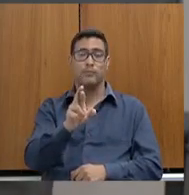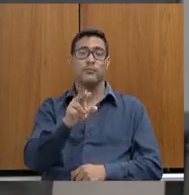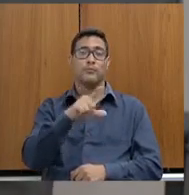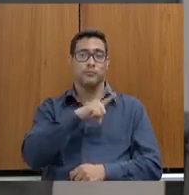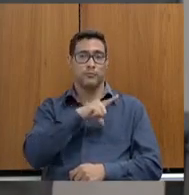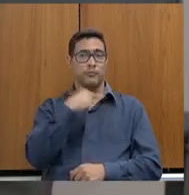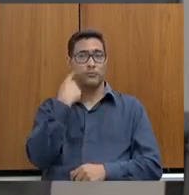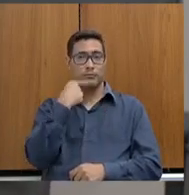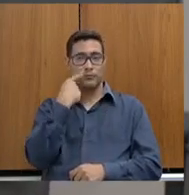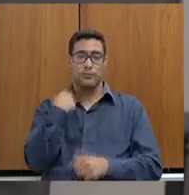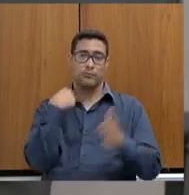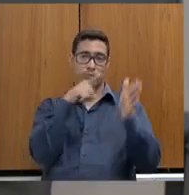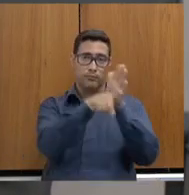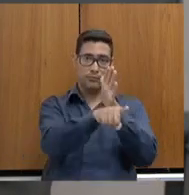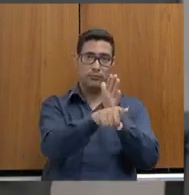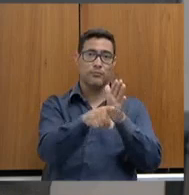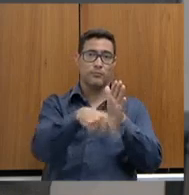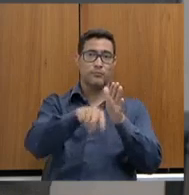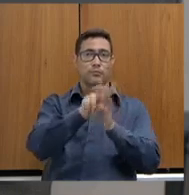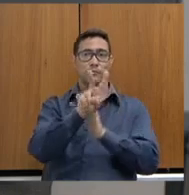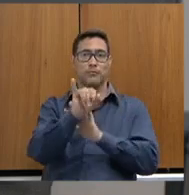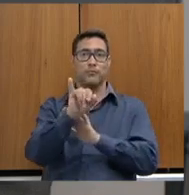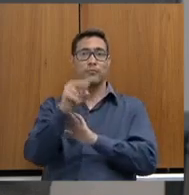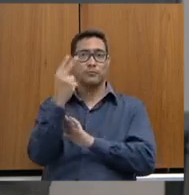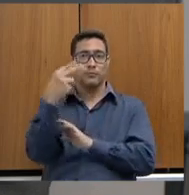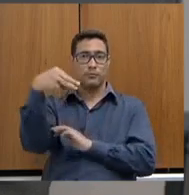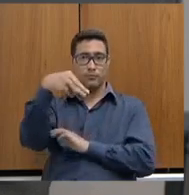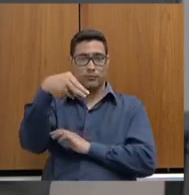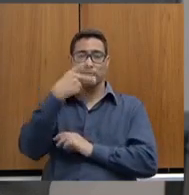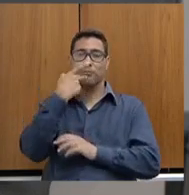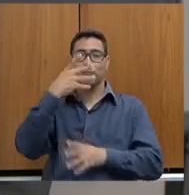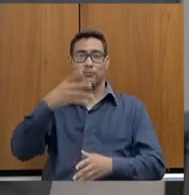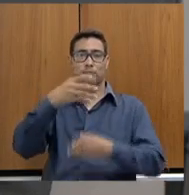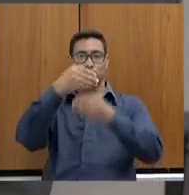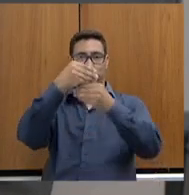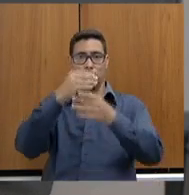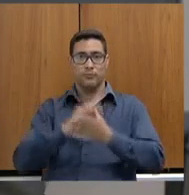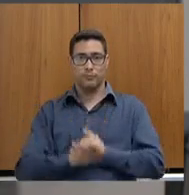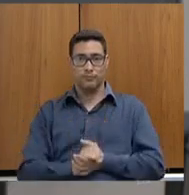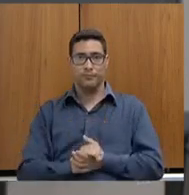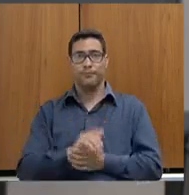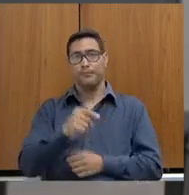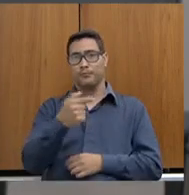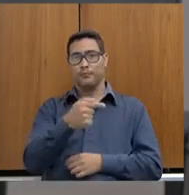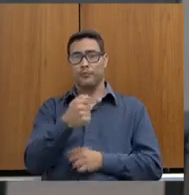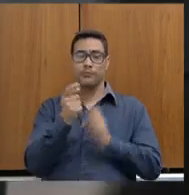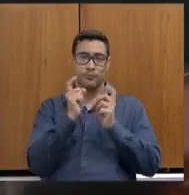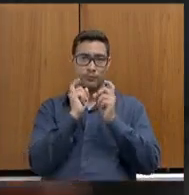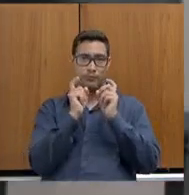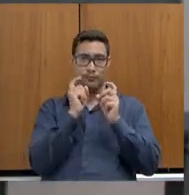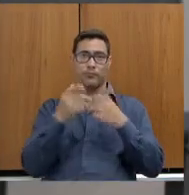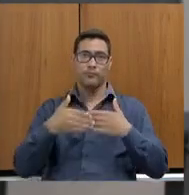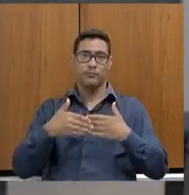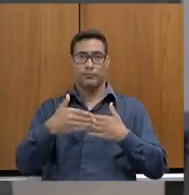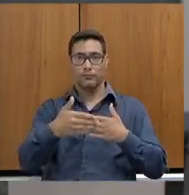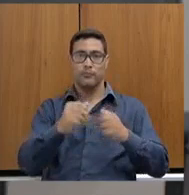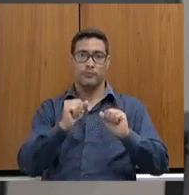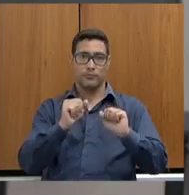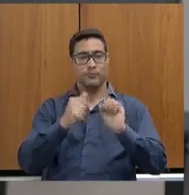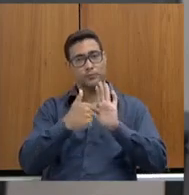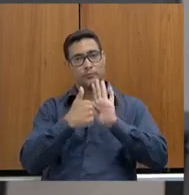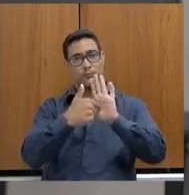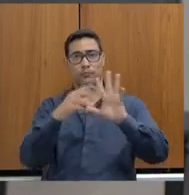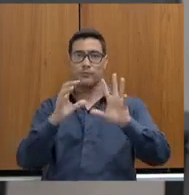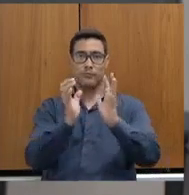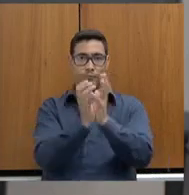o deputado que o interpelou de esporar de dois minutos para as suas considerações finais. Sete, no decorrer da reunião, as deputadas e os deputados poderão apresentar na